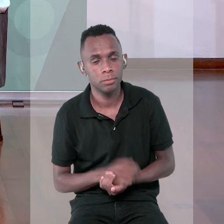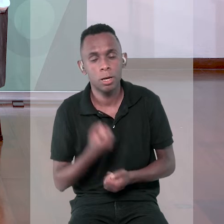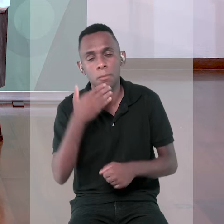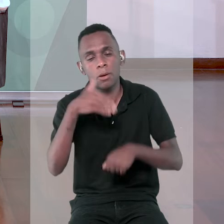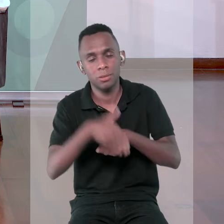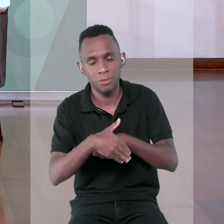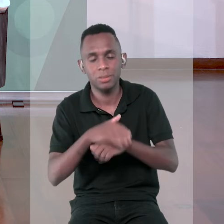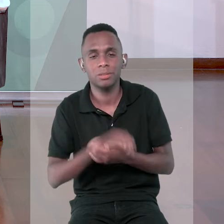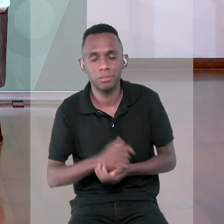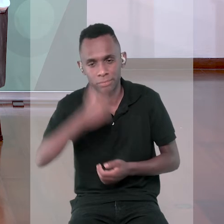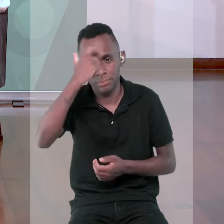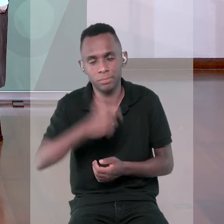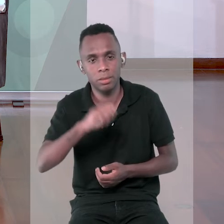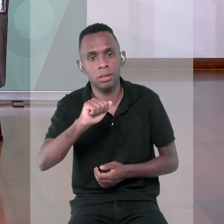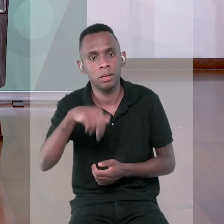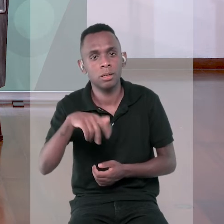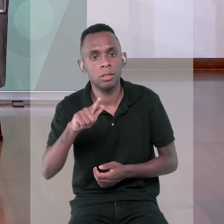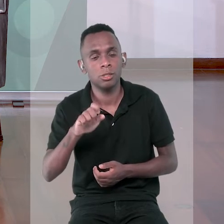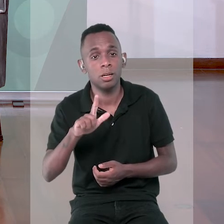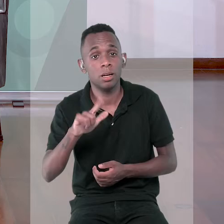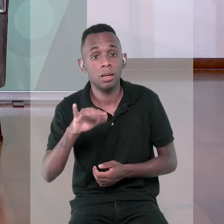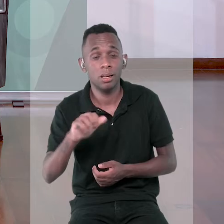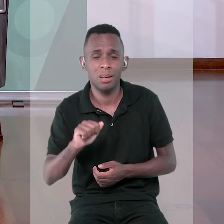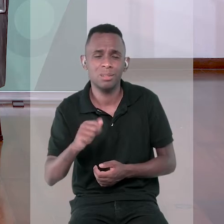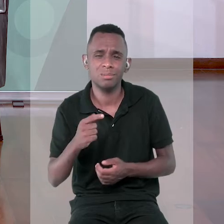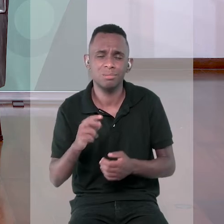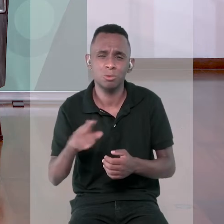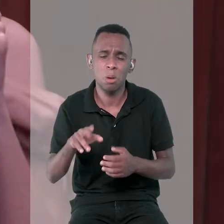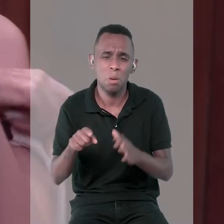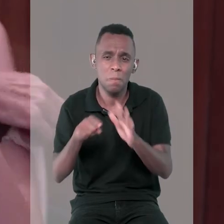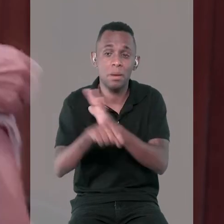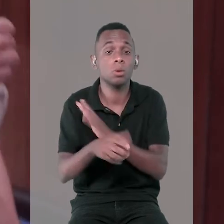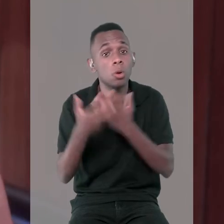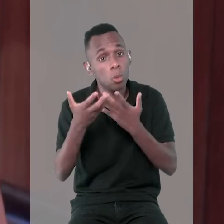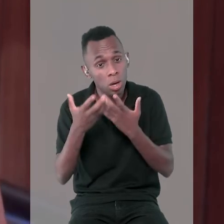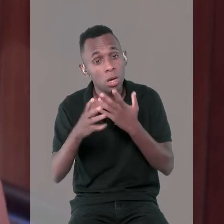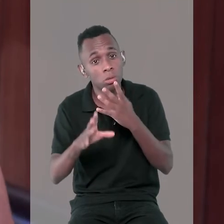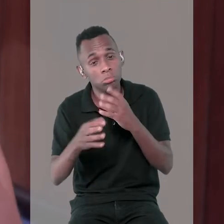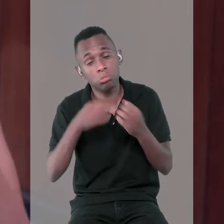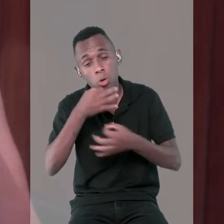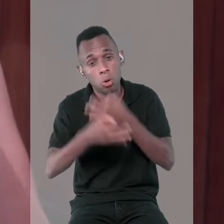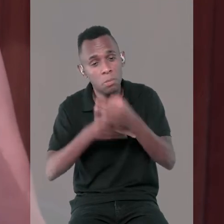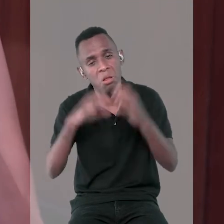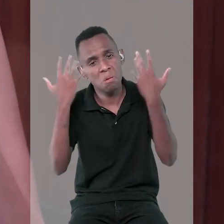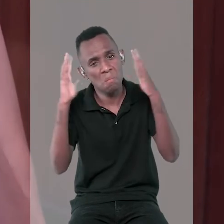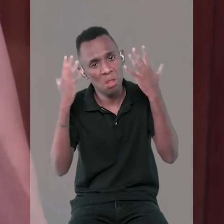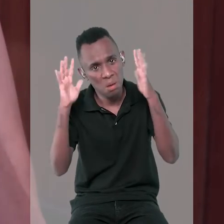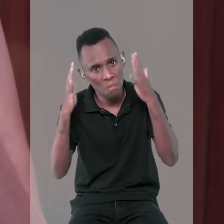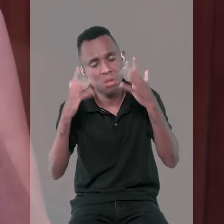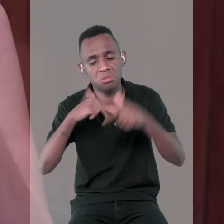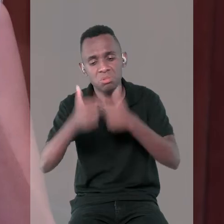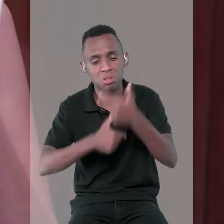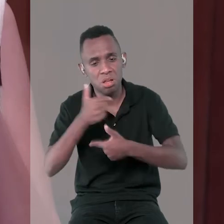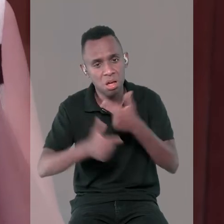Boa noite, meu nome é Angélica. Na verdade, não é bem uma pergunta, eu quero fazer um comentário, quero te parabenizar pelo